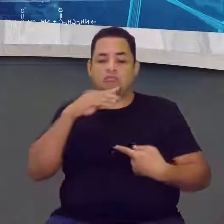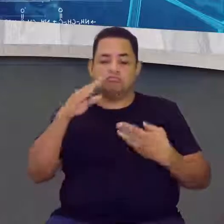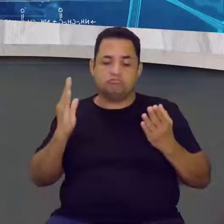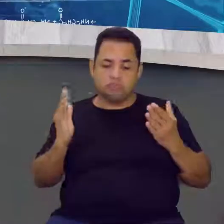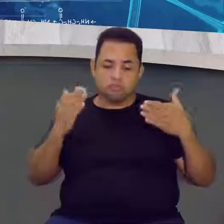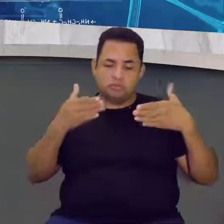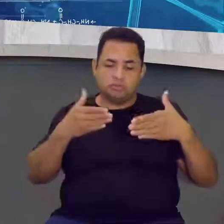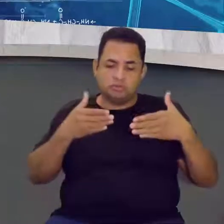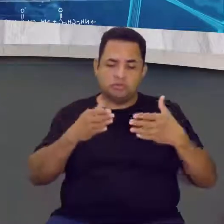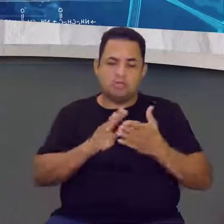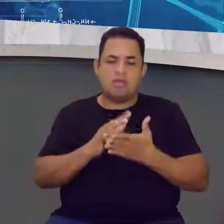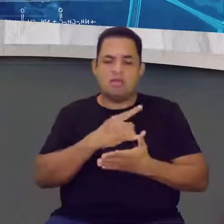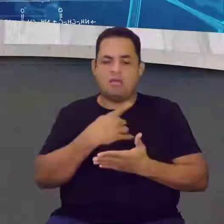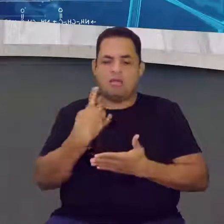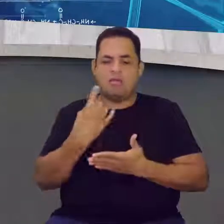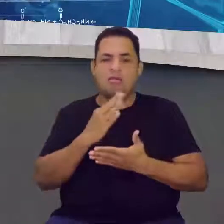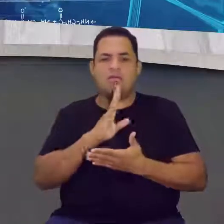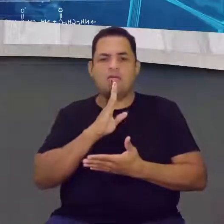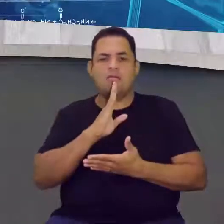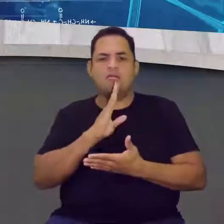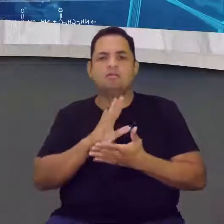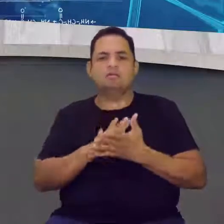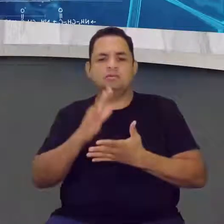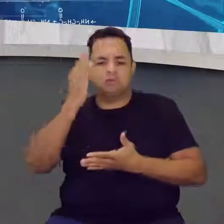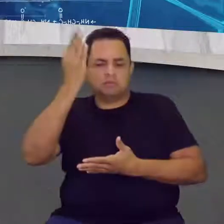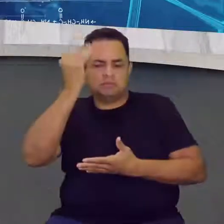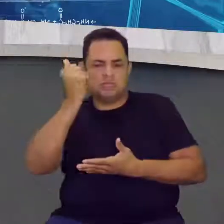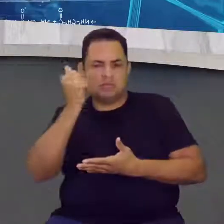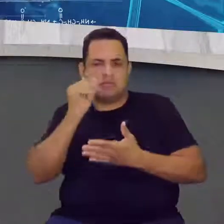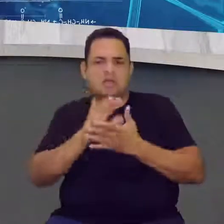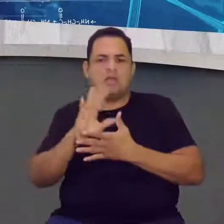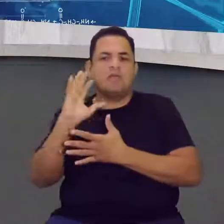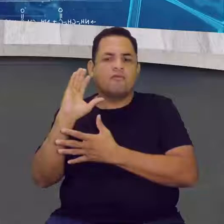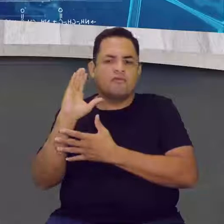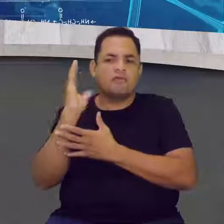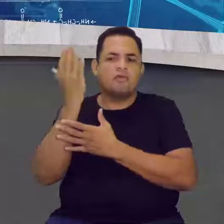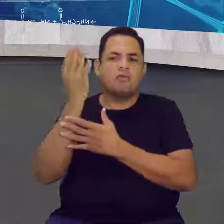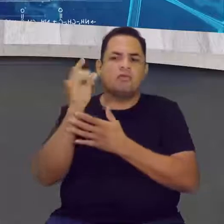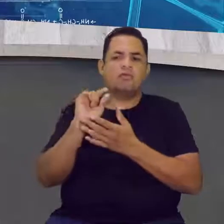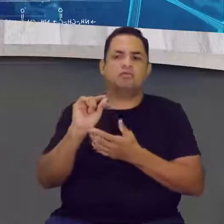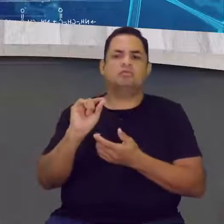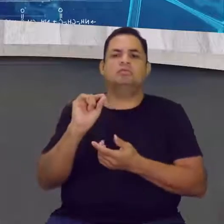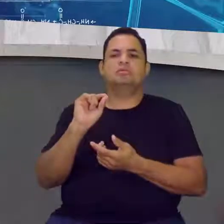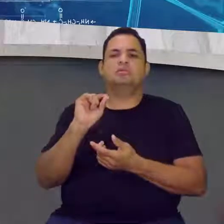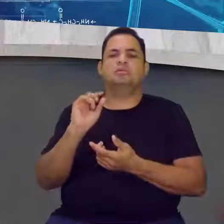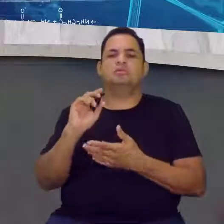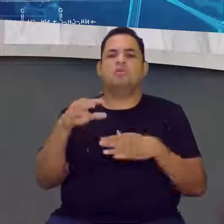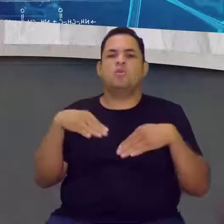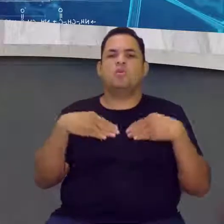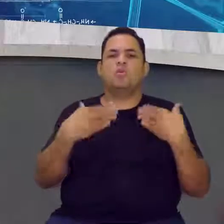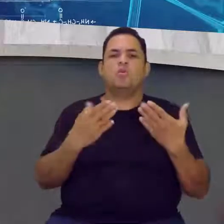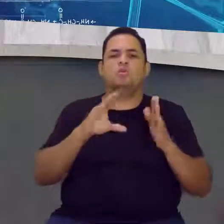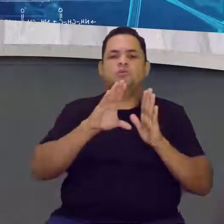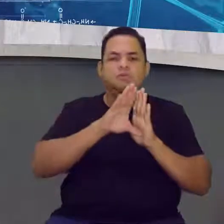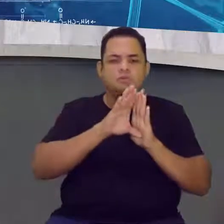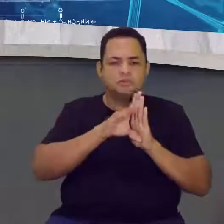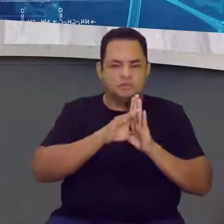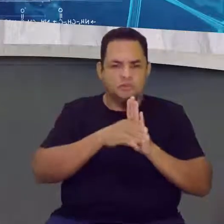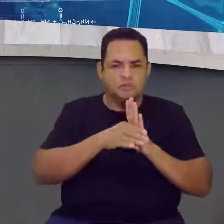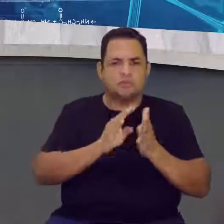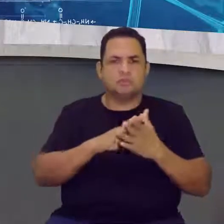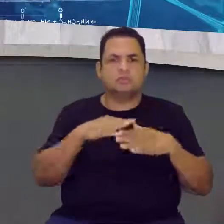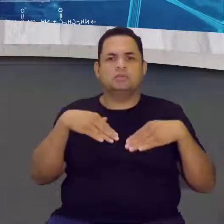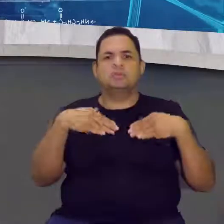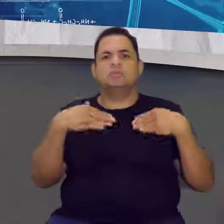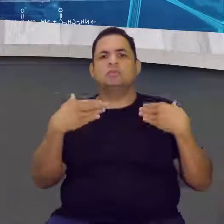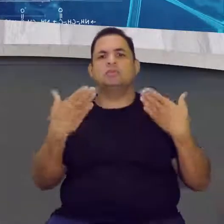é o conhecimento, né? Você está por dentro de que fenômenos estamos falando, quais os seus conceitos